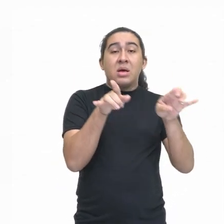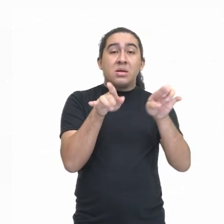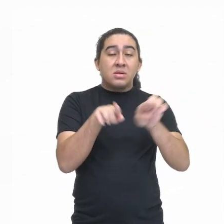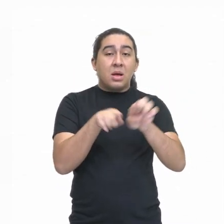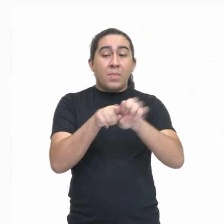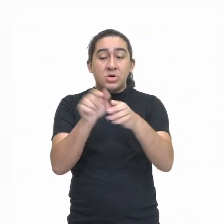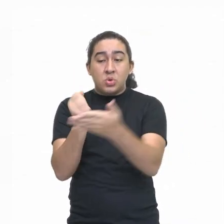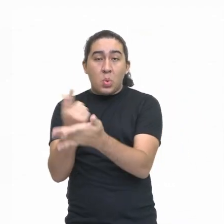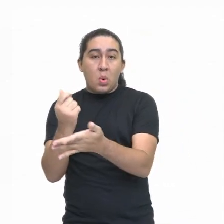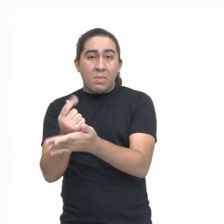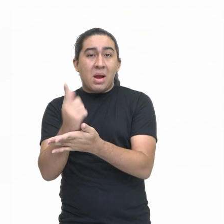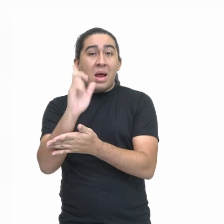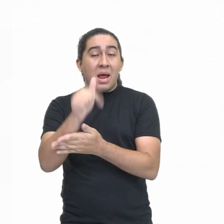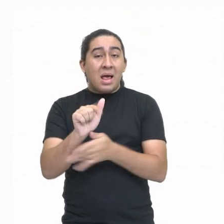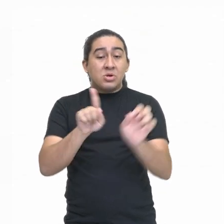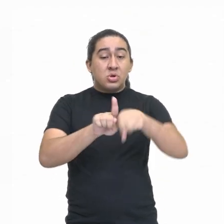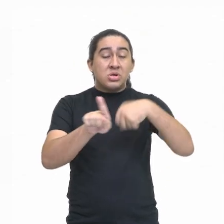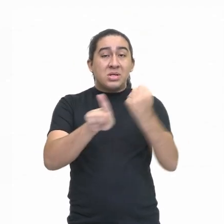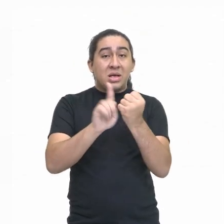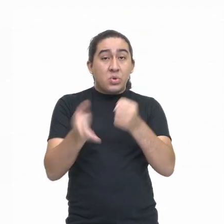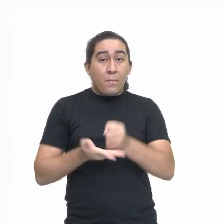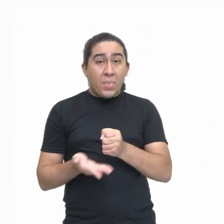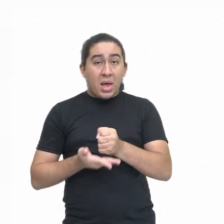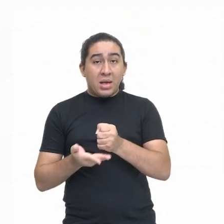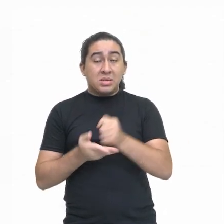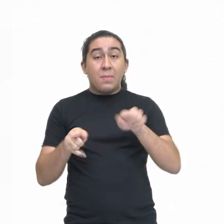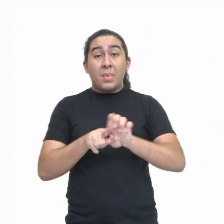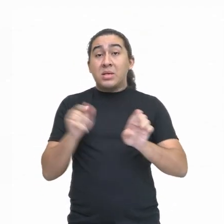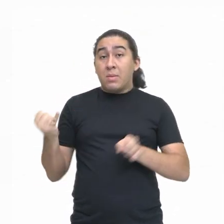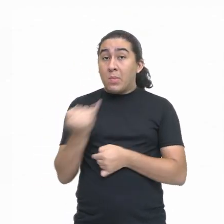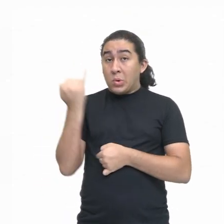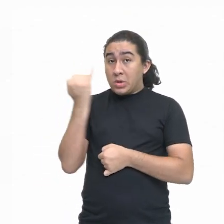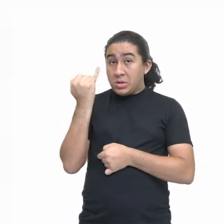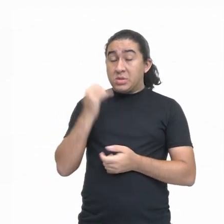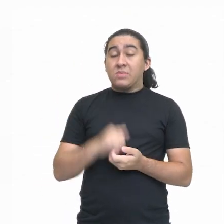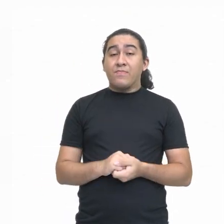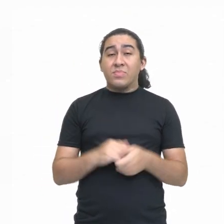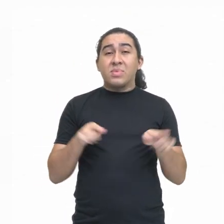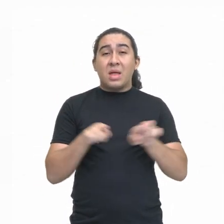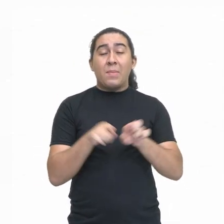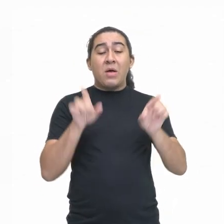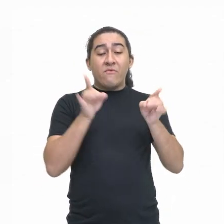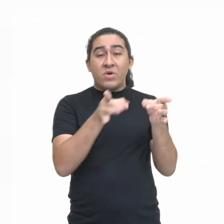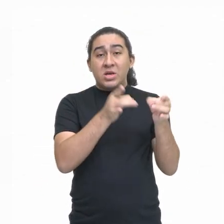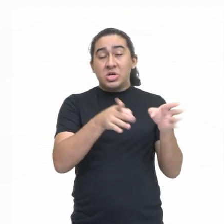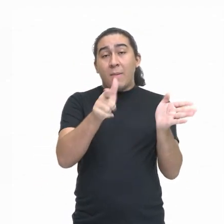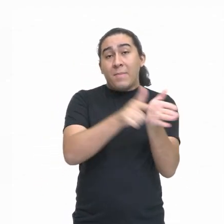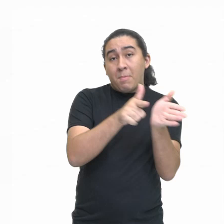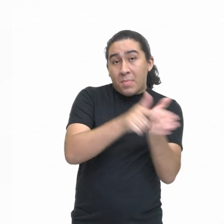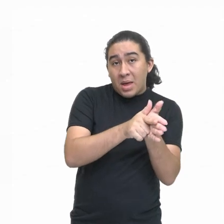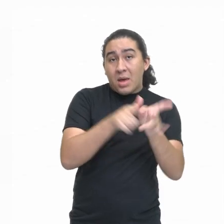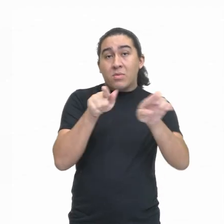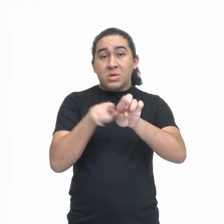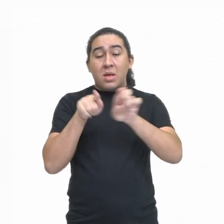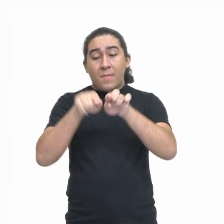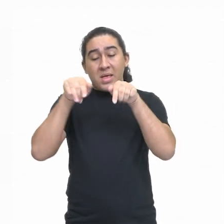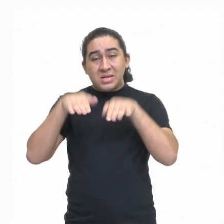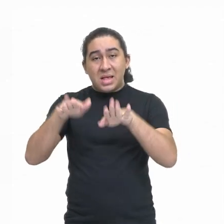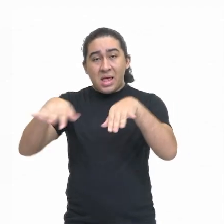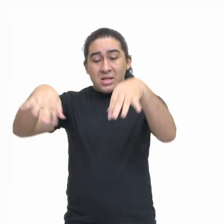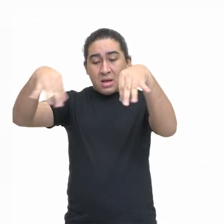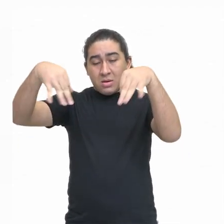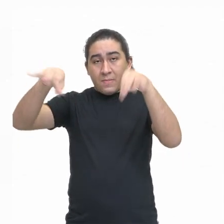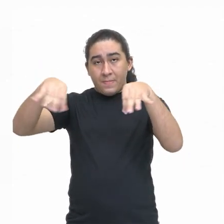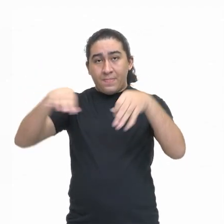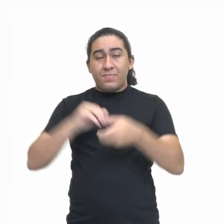eram vitais para a sociedade. Eles comercializavam, né, bens como papel e seda, né,